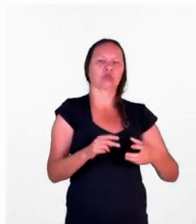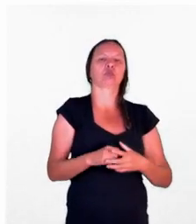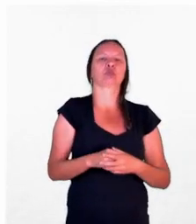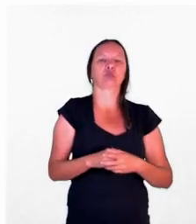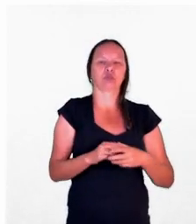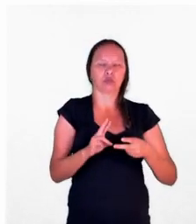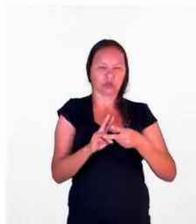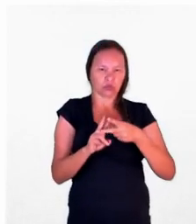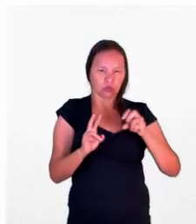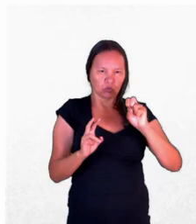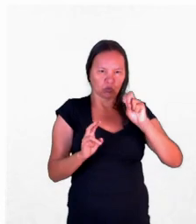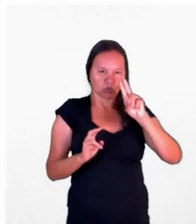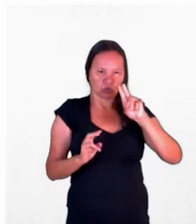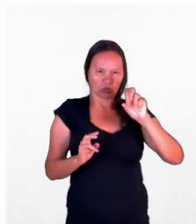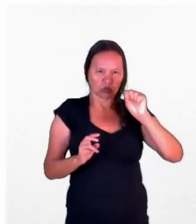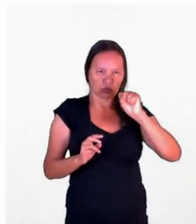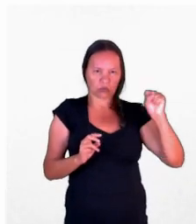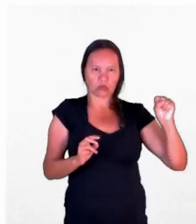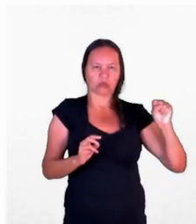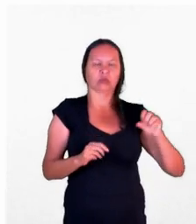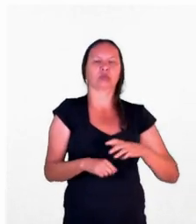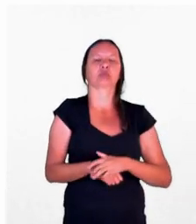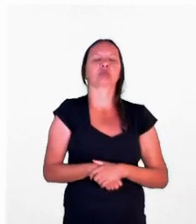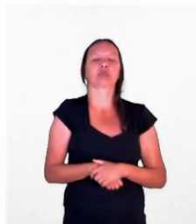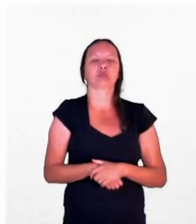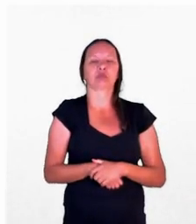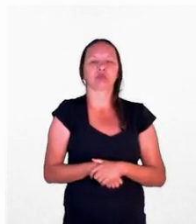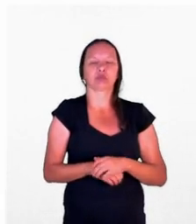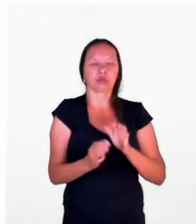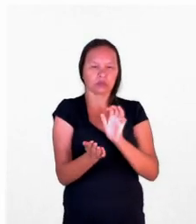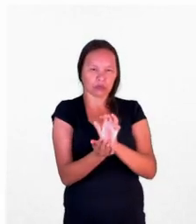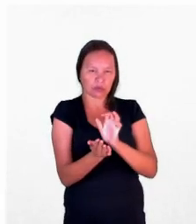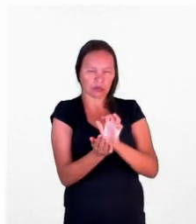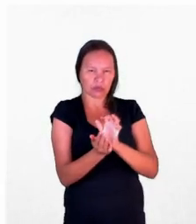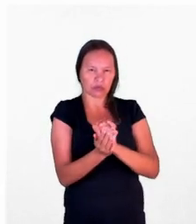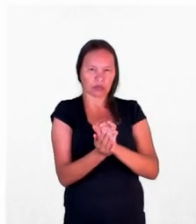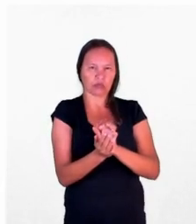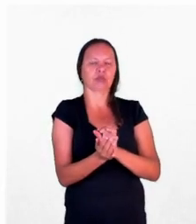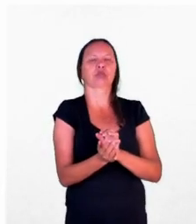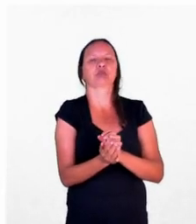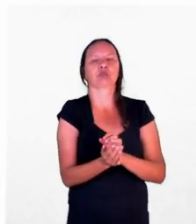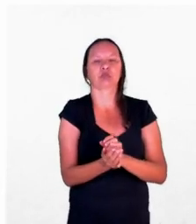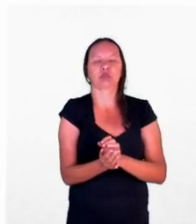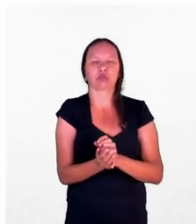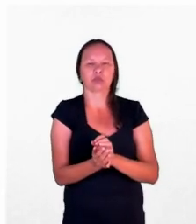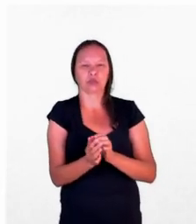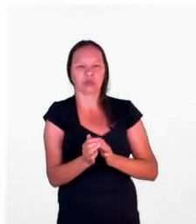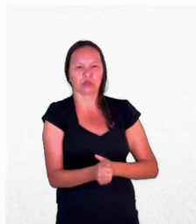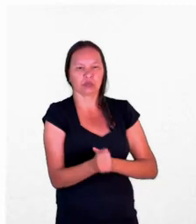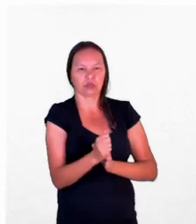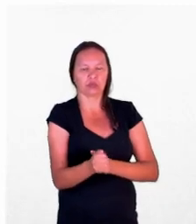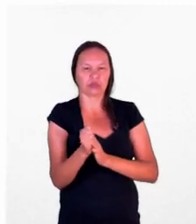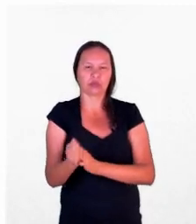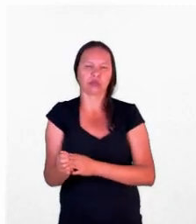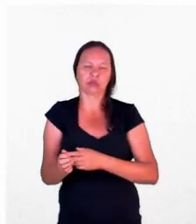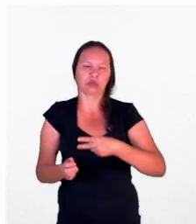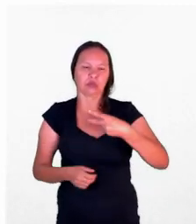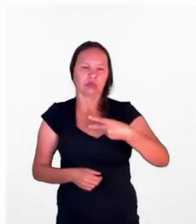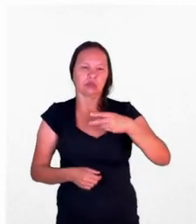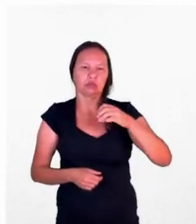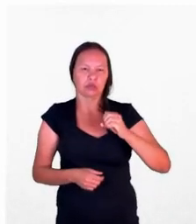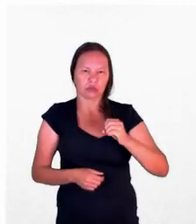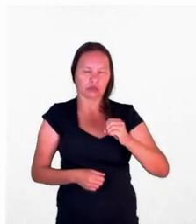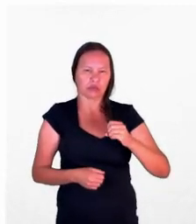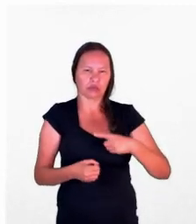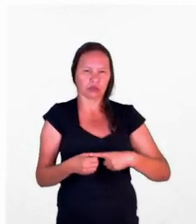Unesp H nesse grupo nós decidimos acompanhar os 20 municípios que tinham